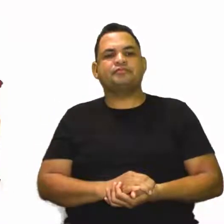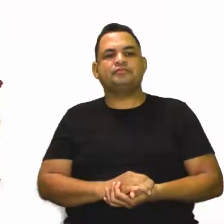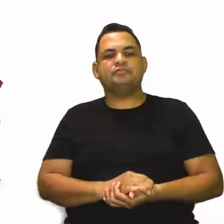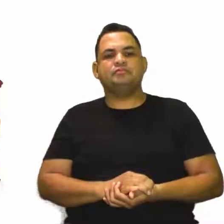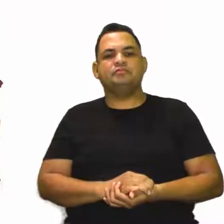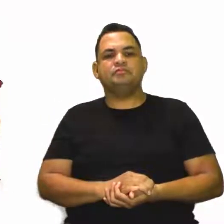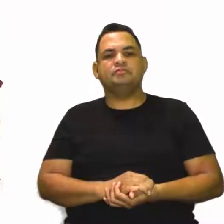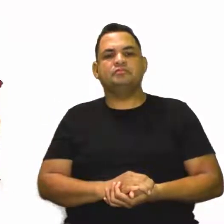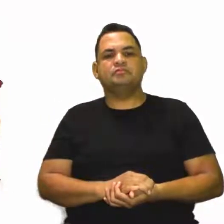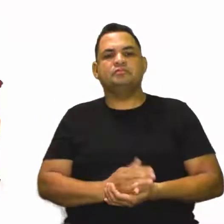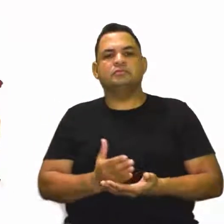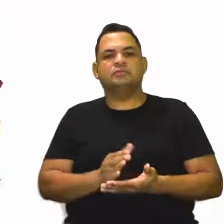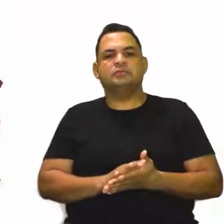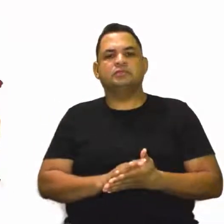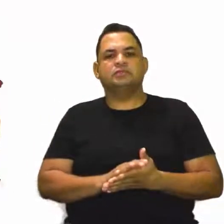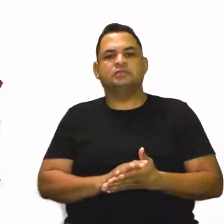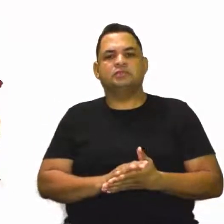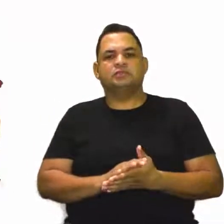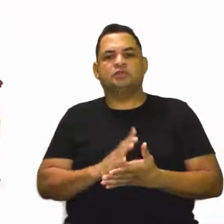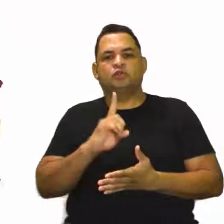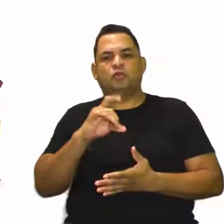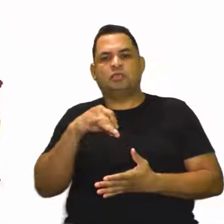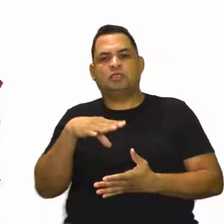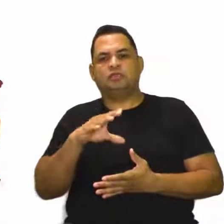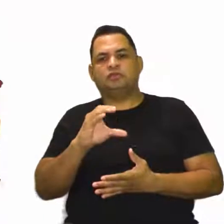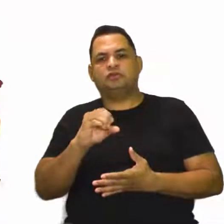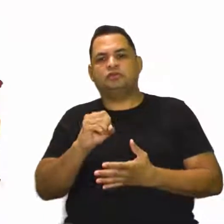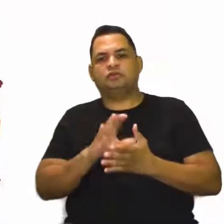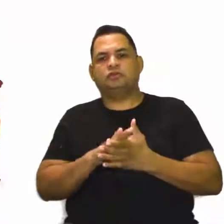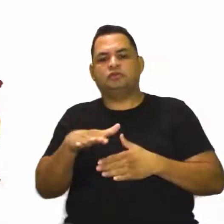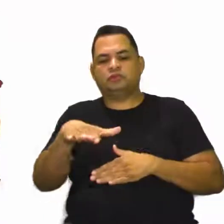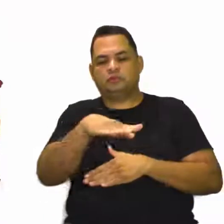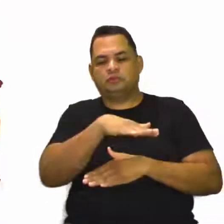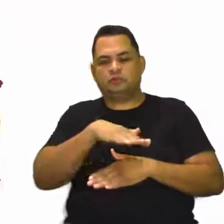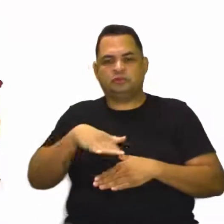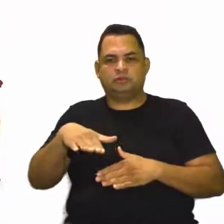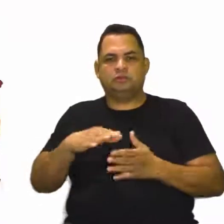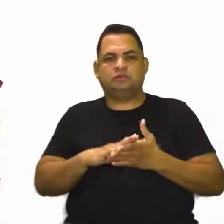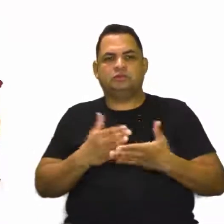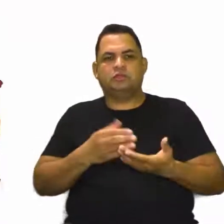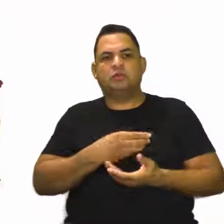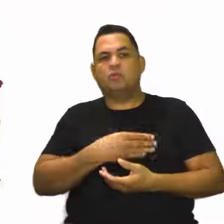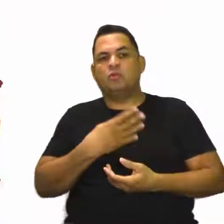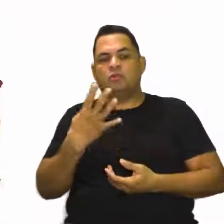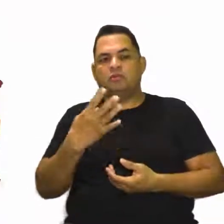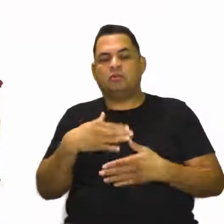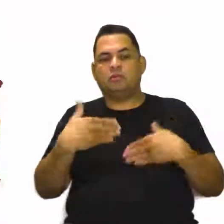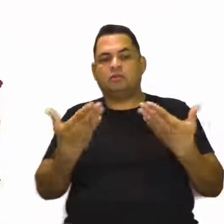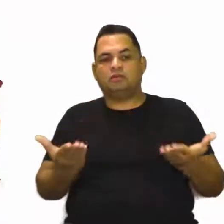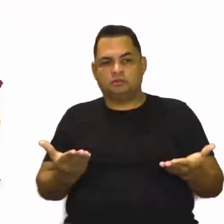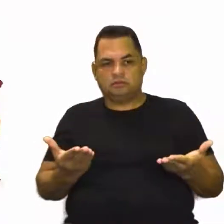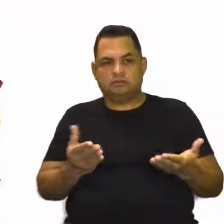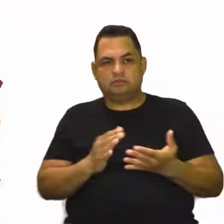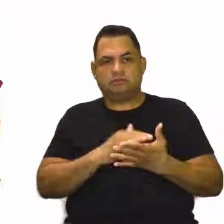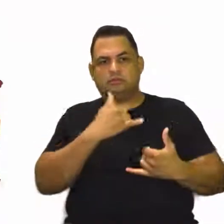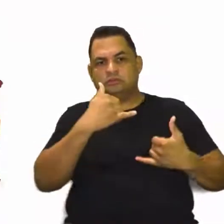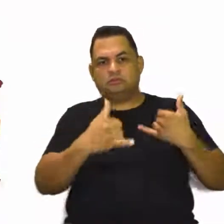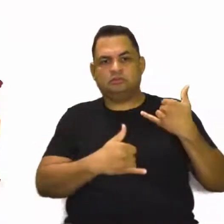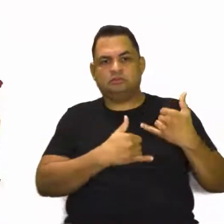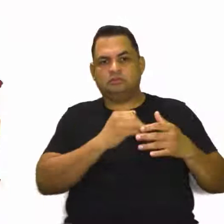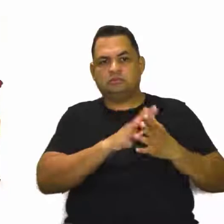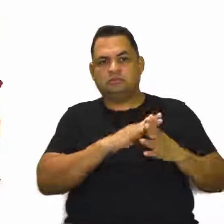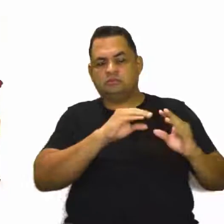uma voltada aí sobre domínios, pode ser chamada de domínios ou de dimensões, que são quais, prof? Lazer,